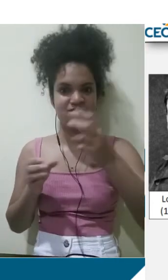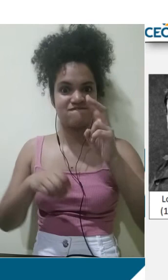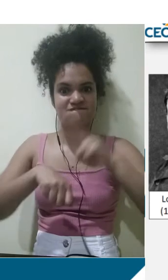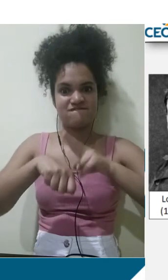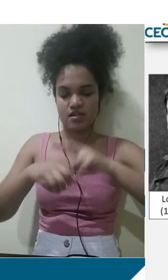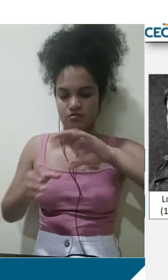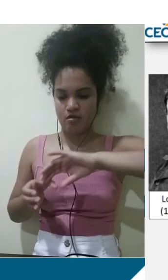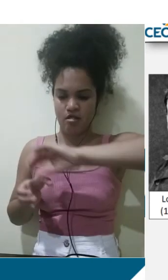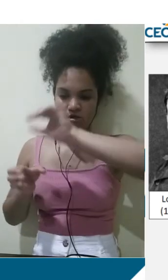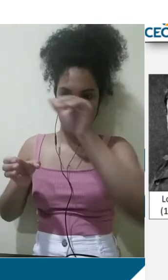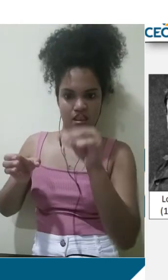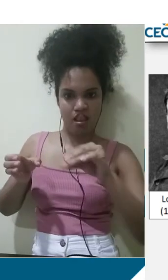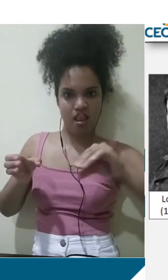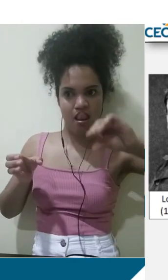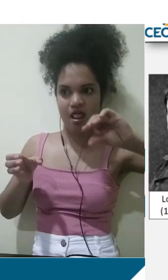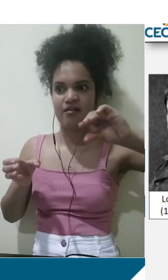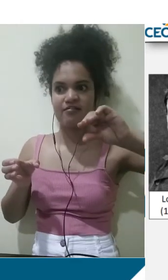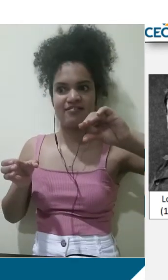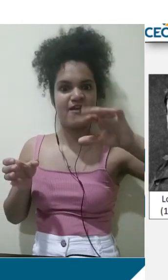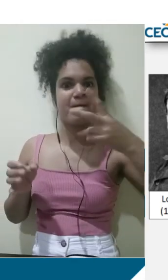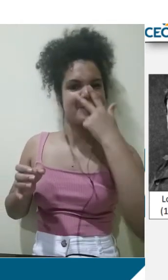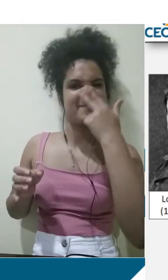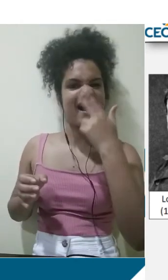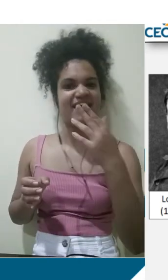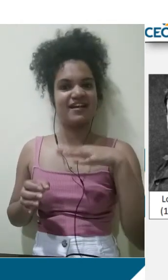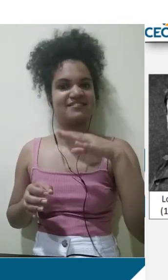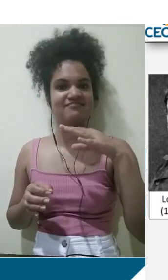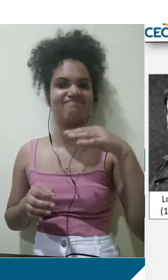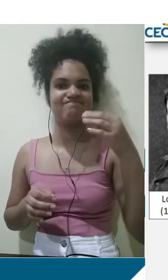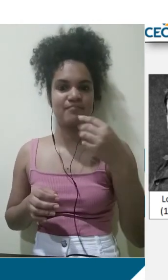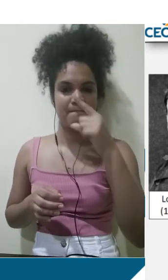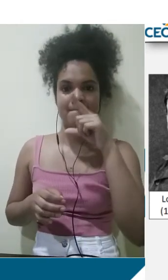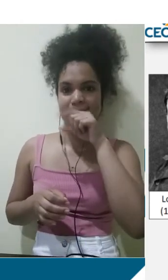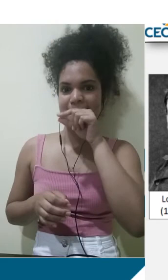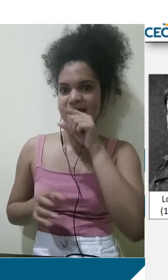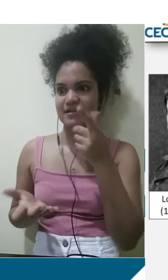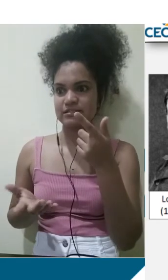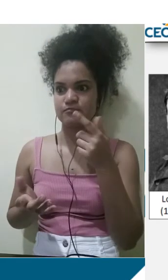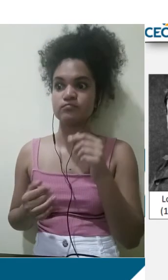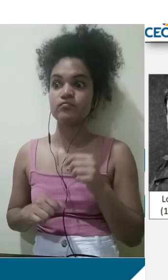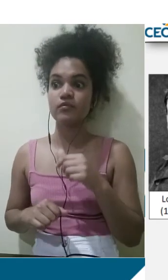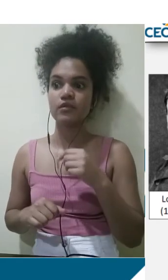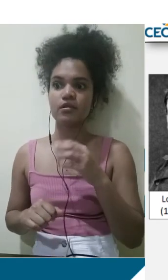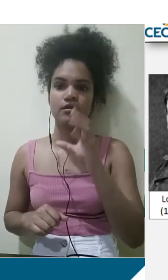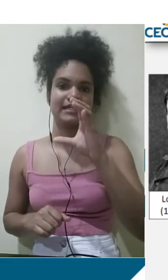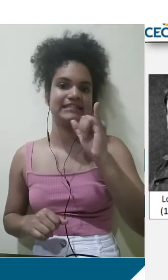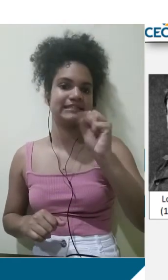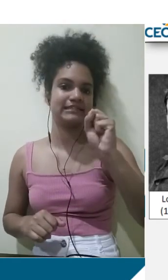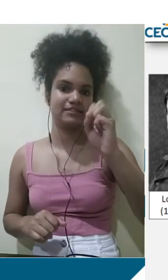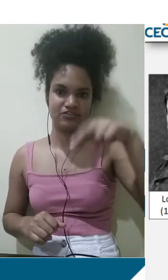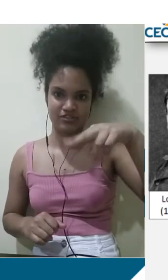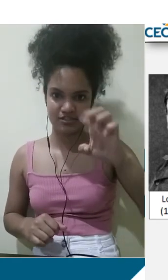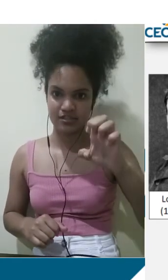gargalos compridos e retorcidos, lembrando o pescoço de um cisne. De maneira geral, o experimento do Pasteur consistiu no